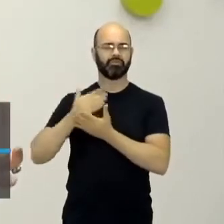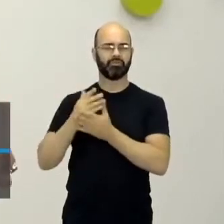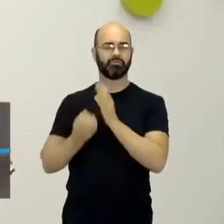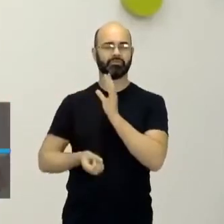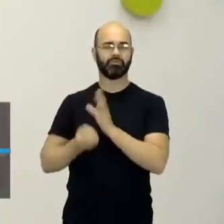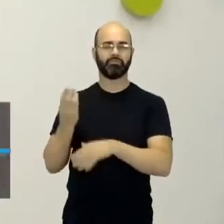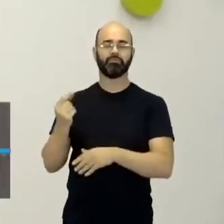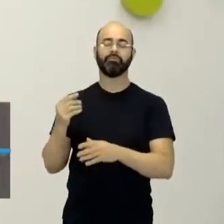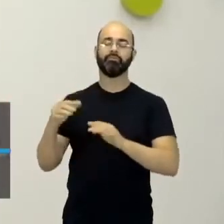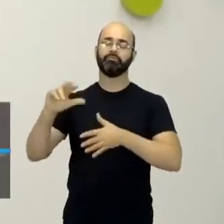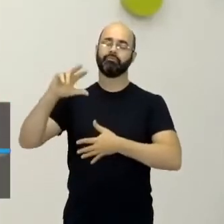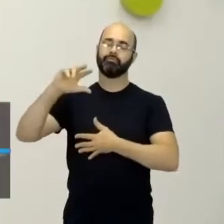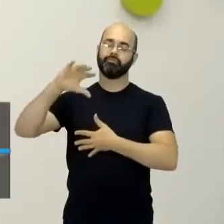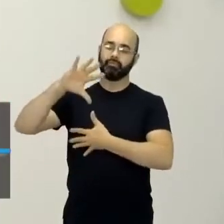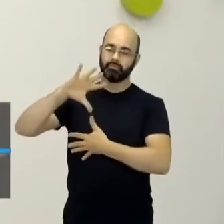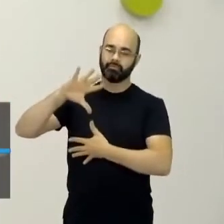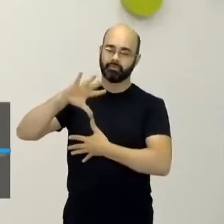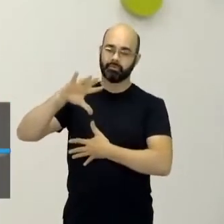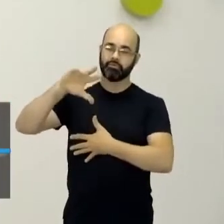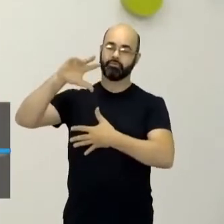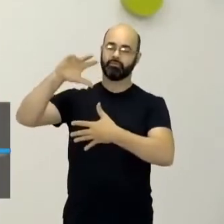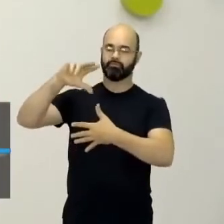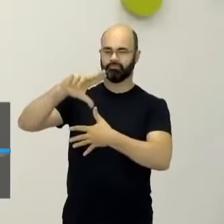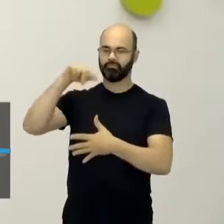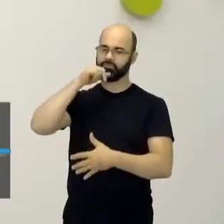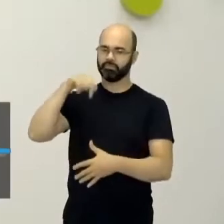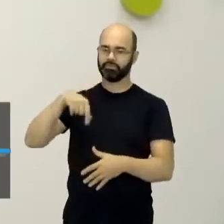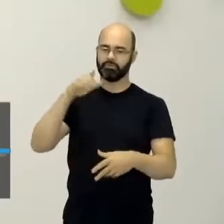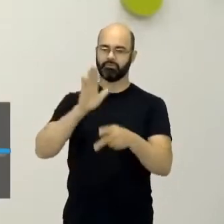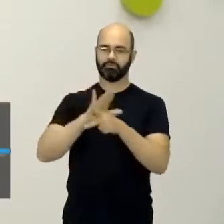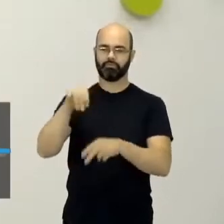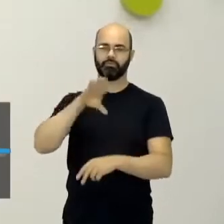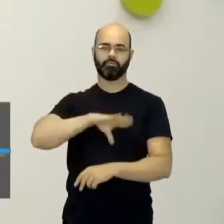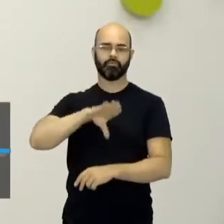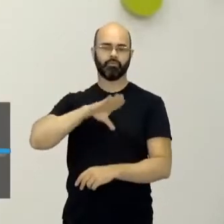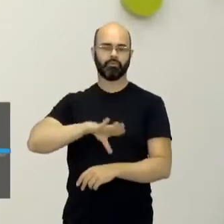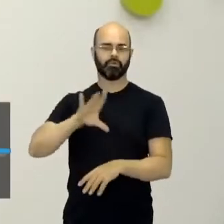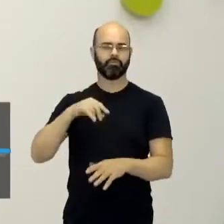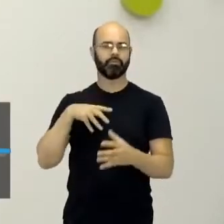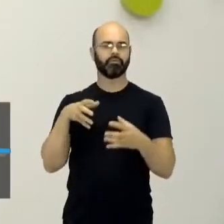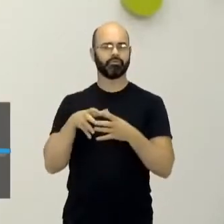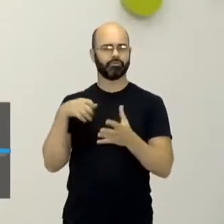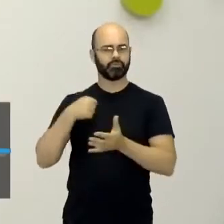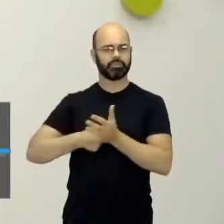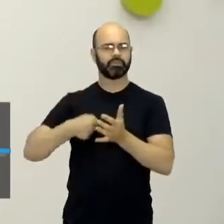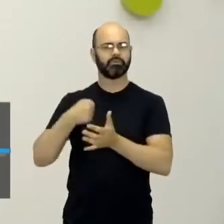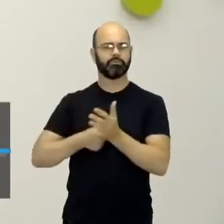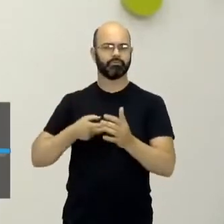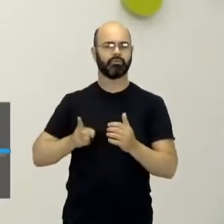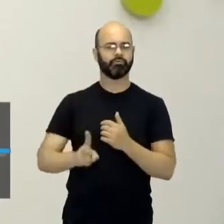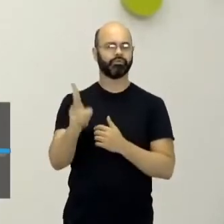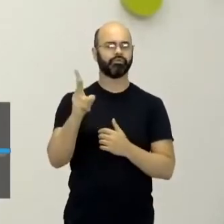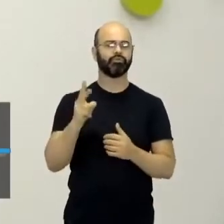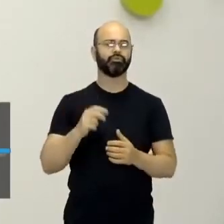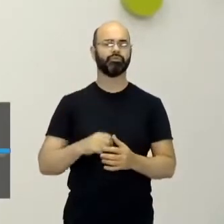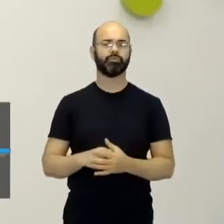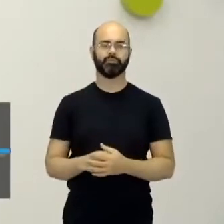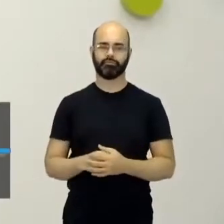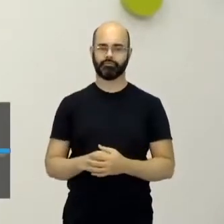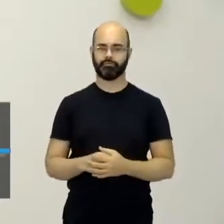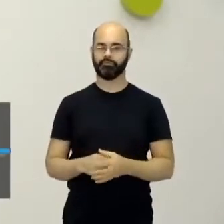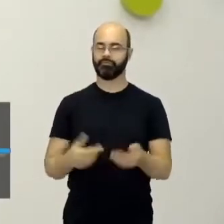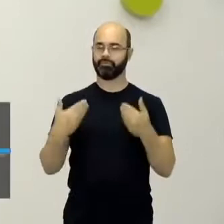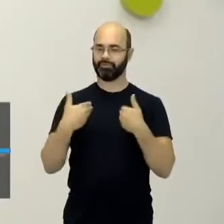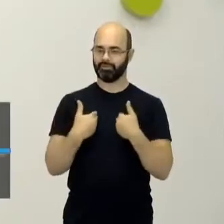América Portuguesa e até hoje nós temos como permanência a luta. Estamos aqui, ó, eu